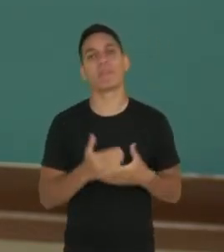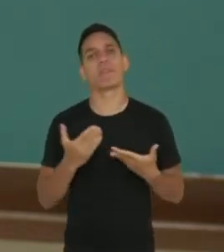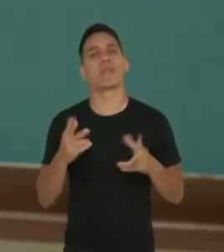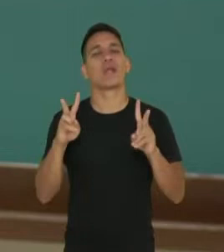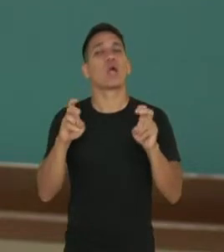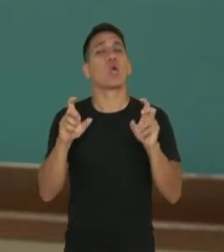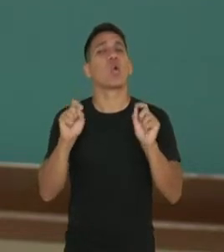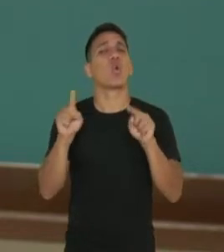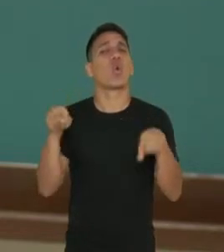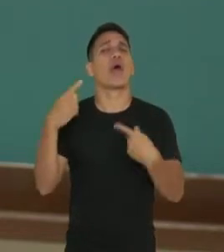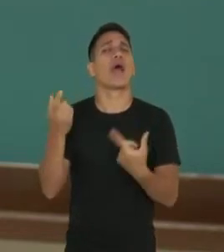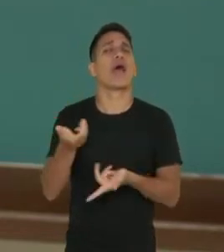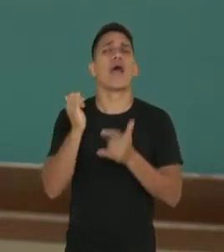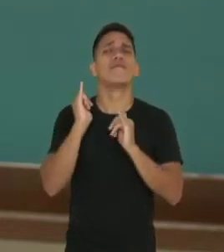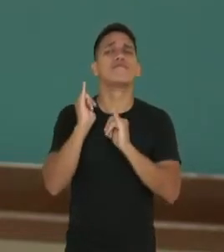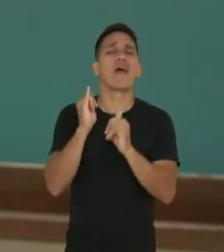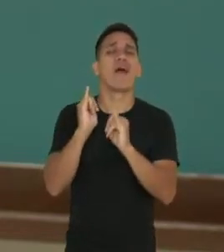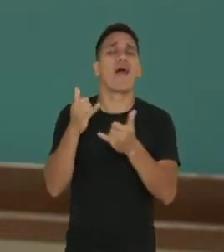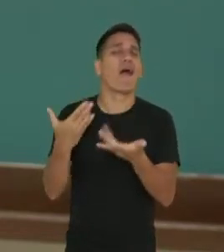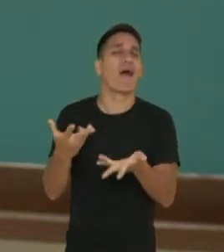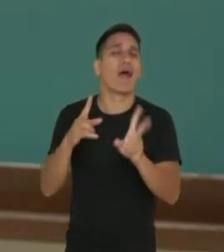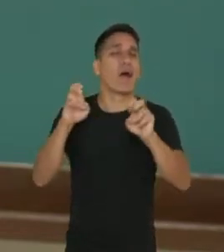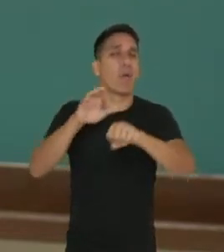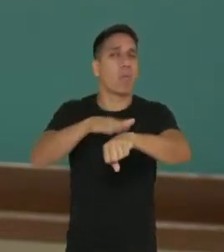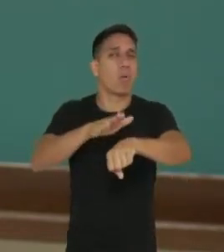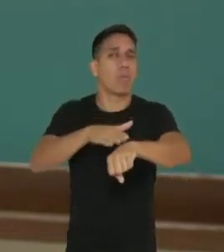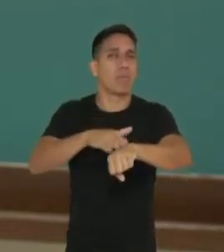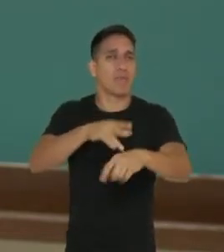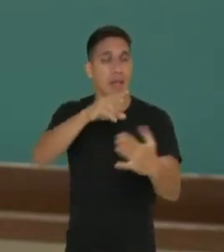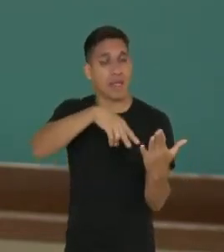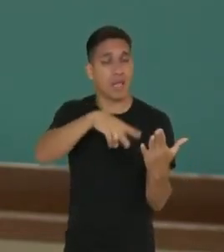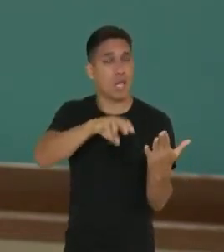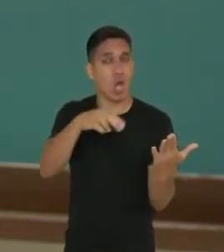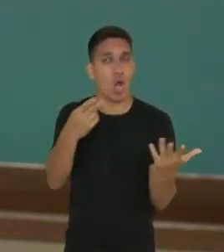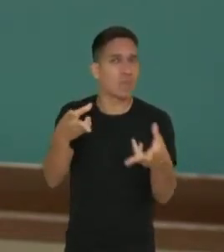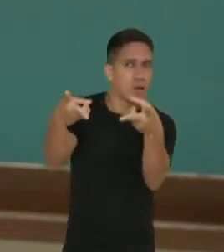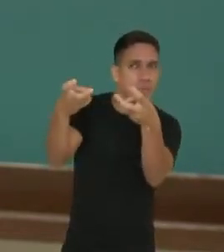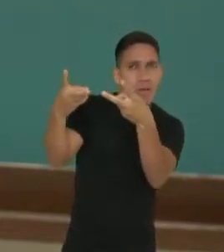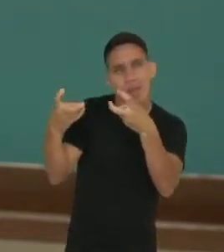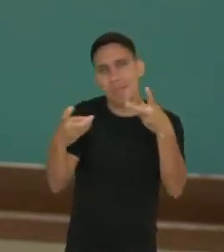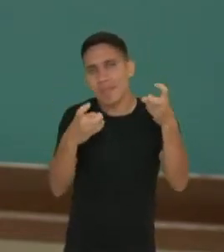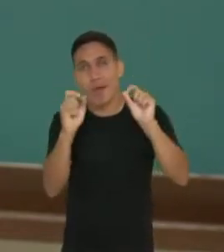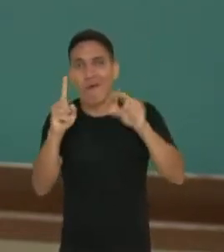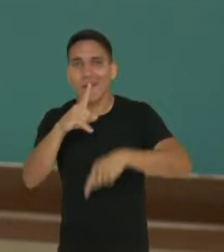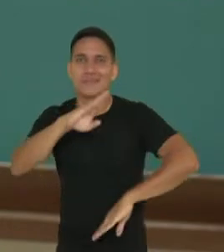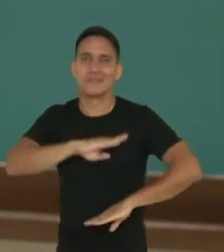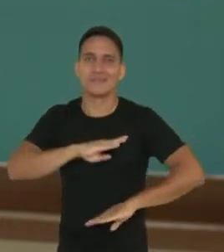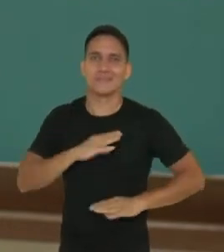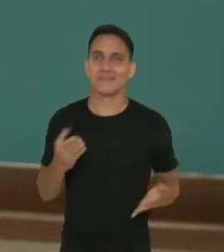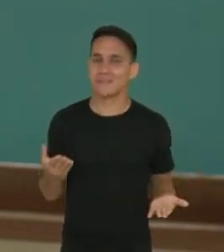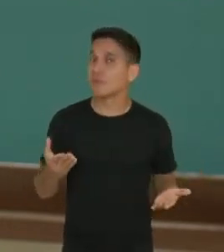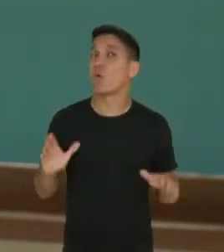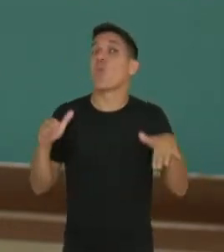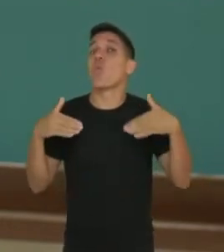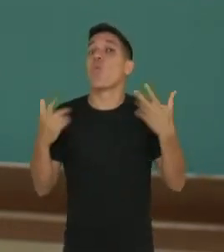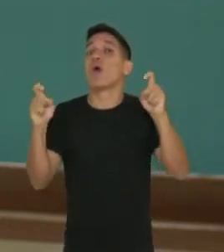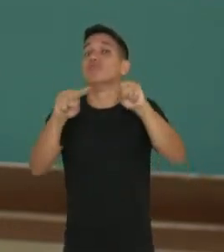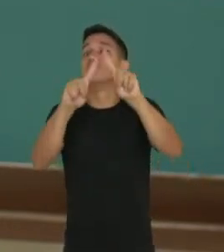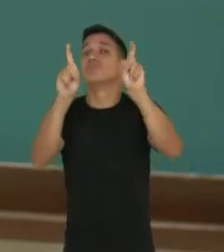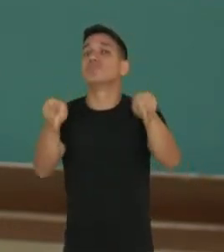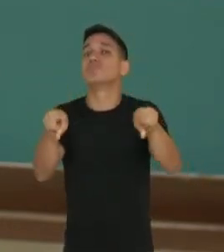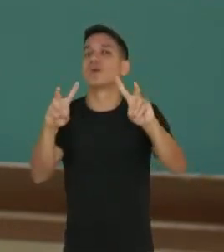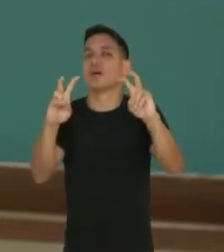o que eles relatavam, né, quando você leu ou ouviu, né, esse caso, qual era o